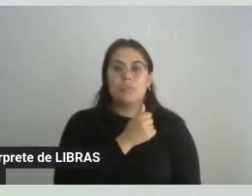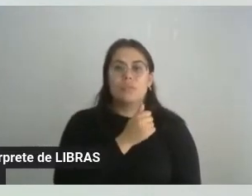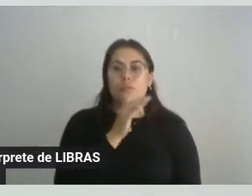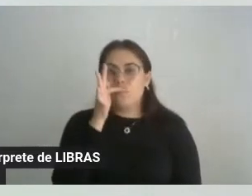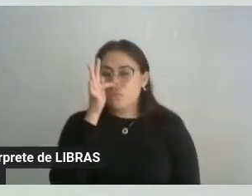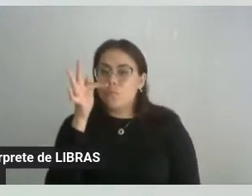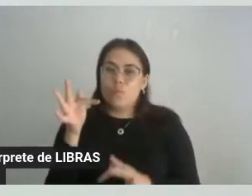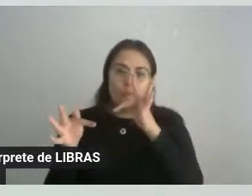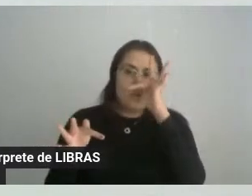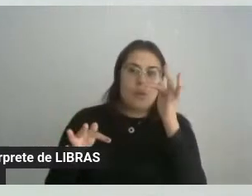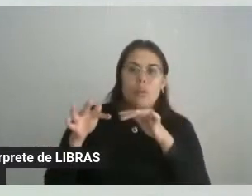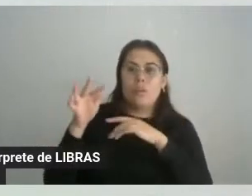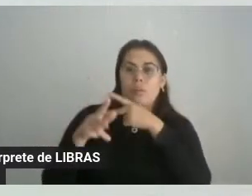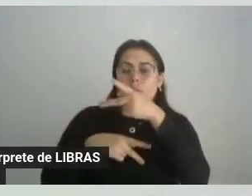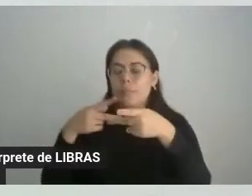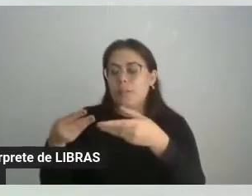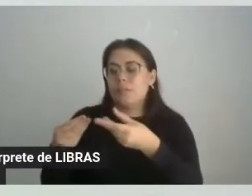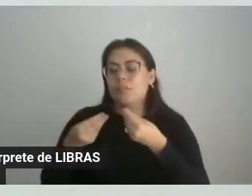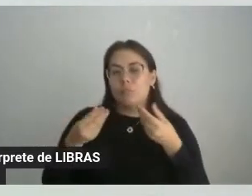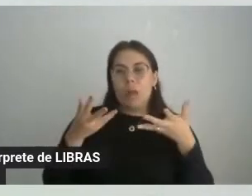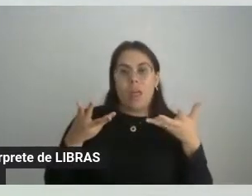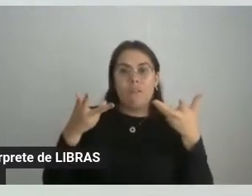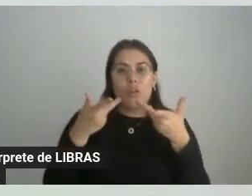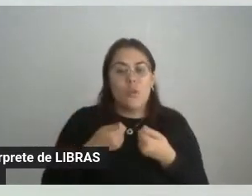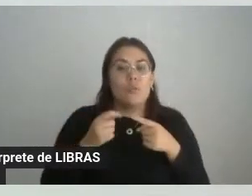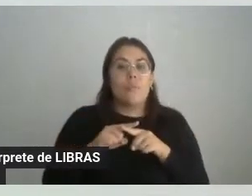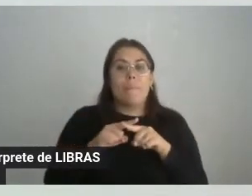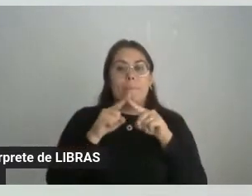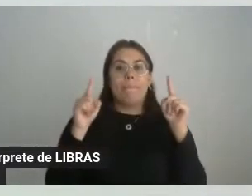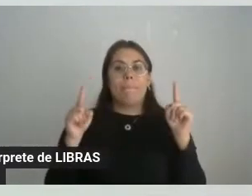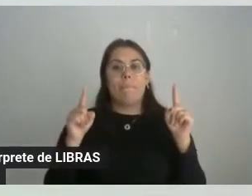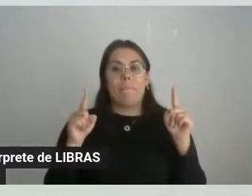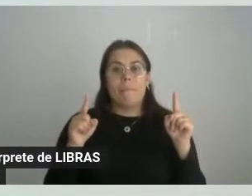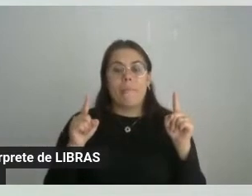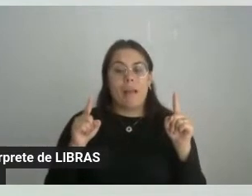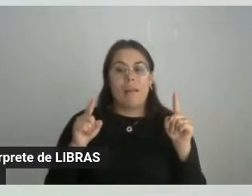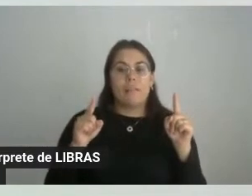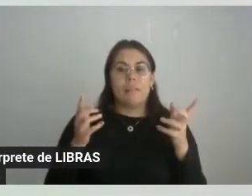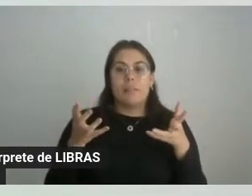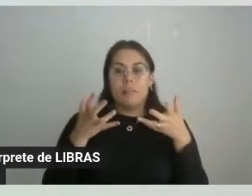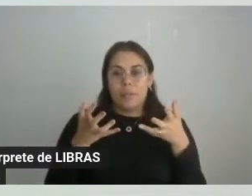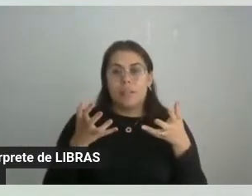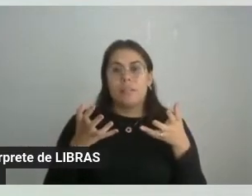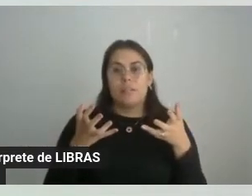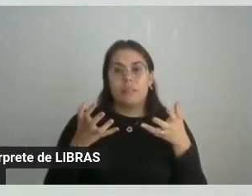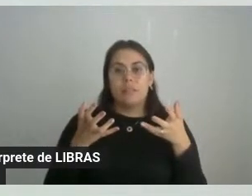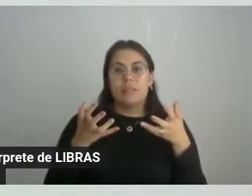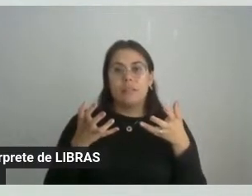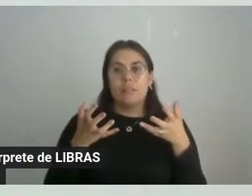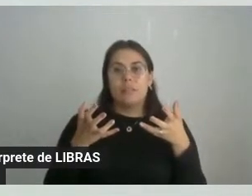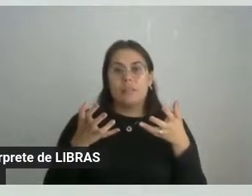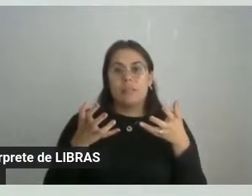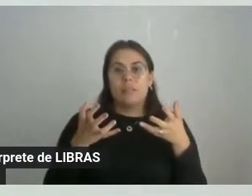receber lembranças. Eu acho isso maravilhoso. Mas, além dessas questões todas que são delicatessen,